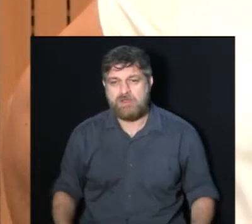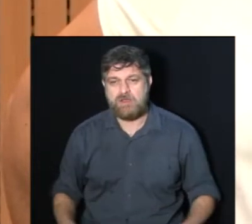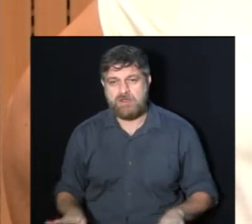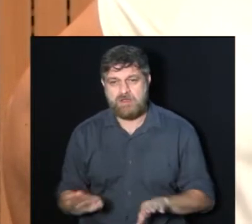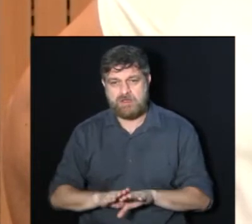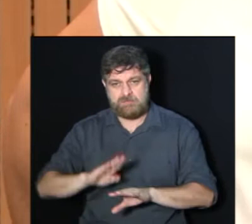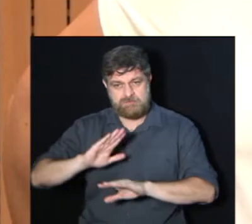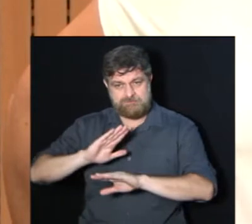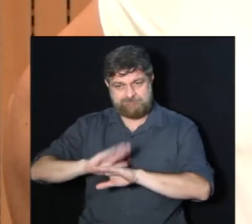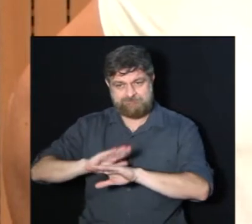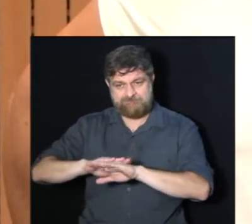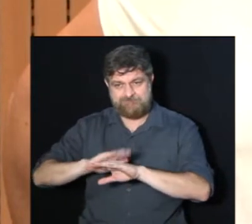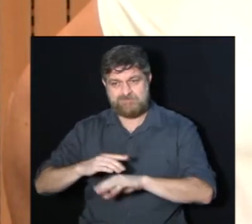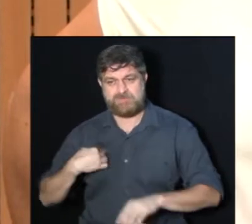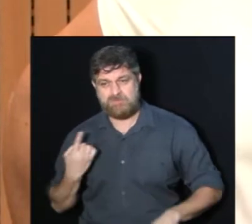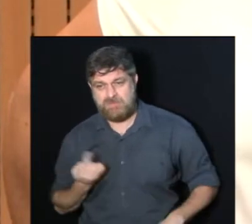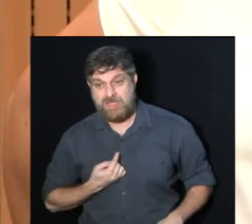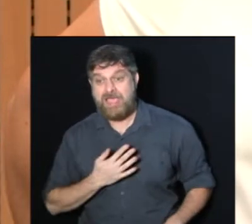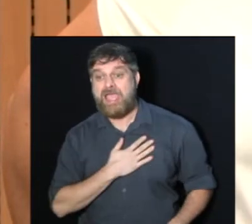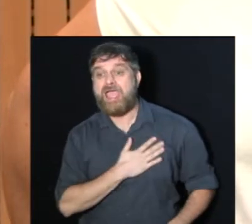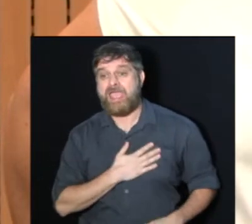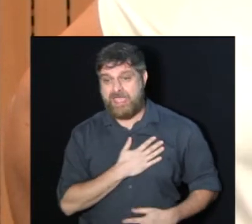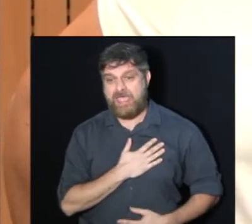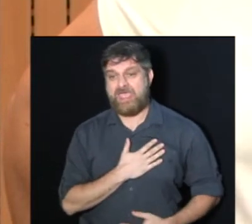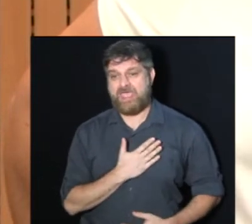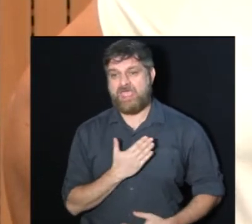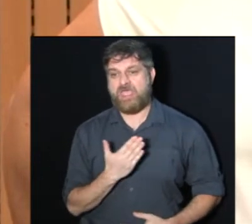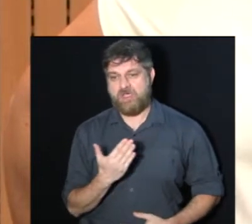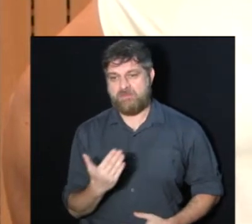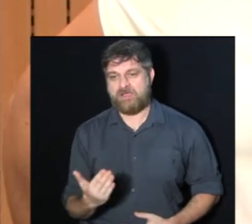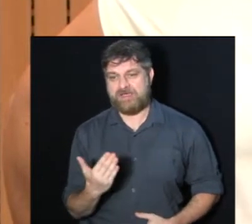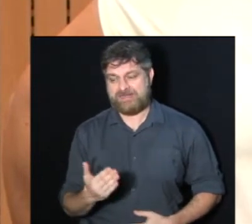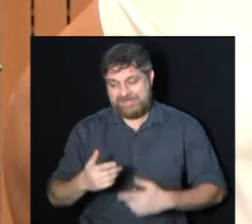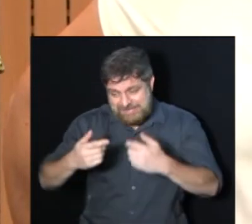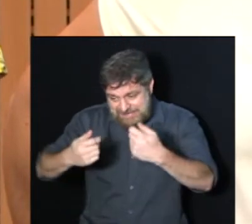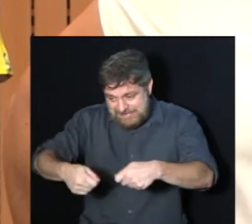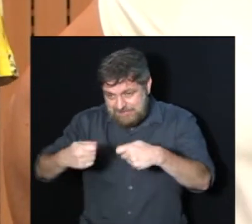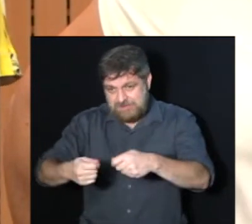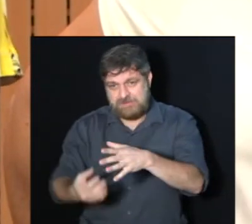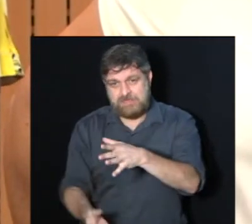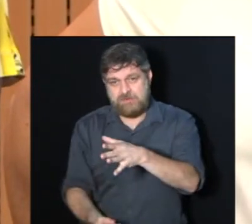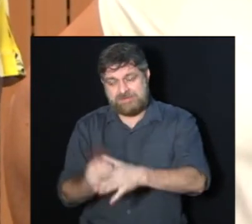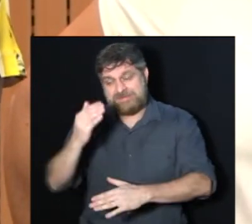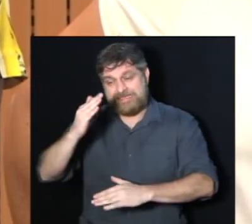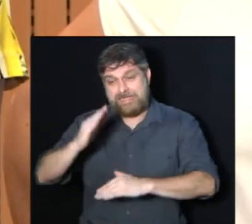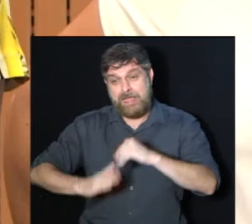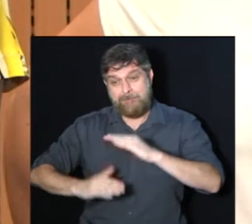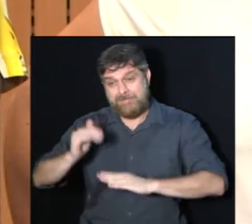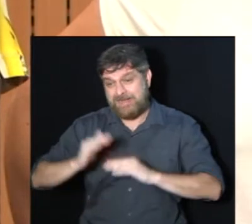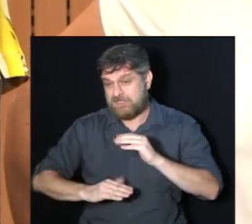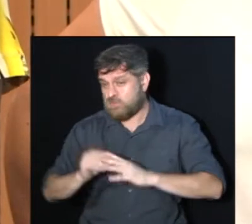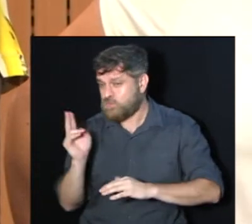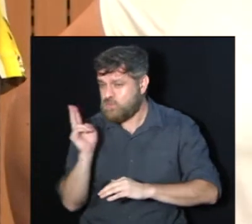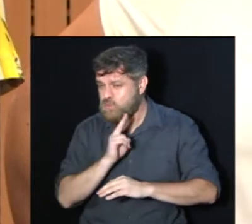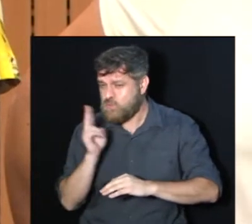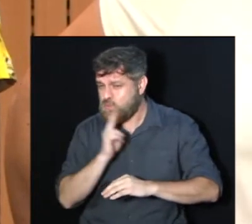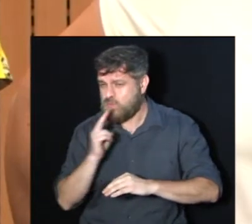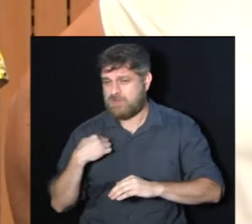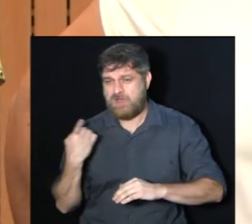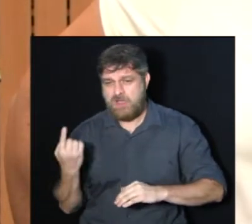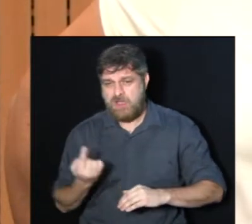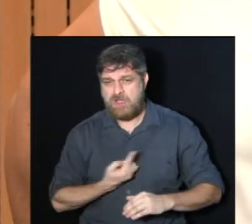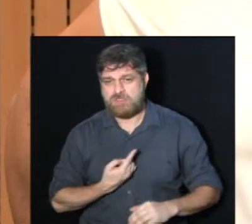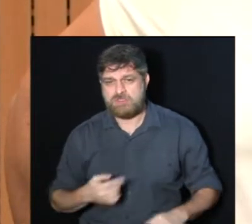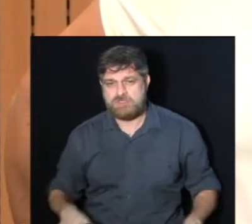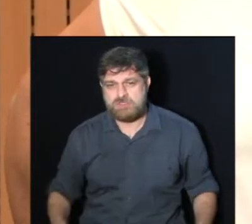essa é uma caridade que se faz necessária e que se faz urgente a gente